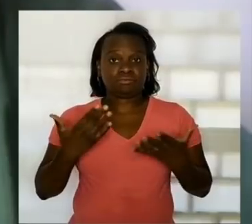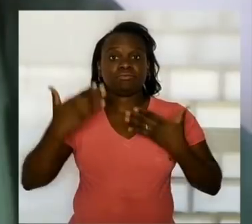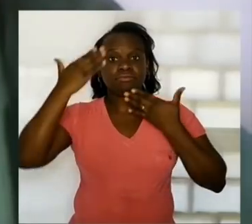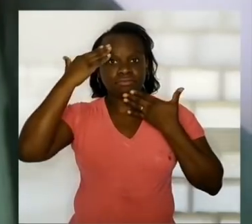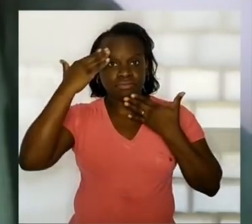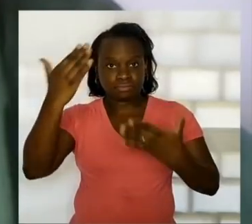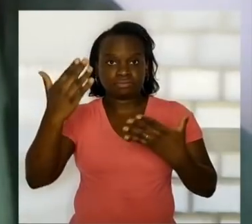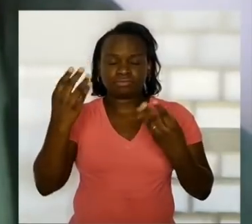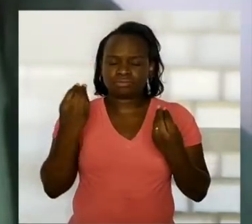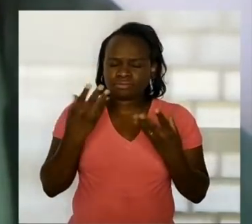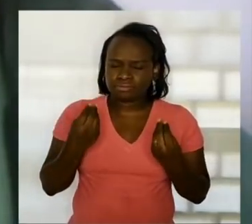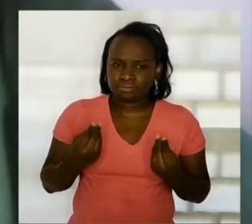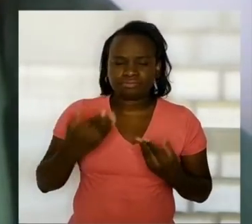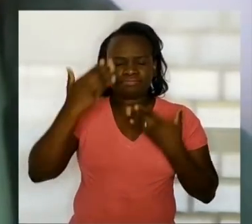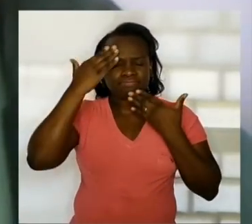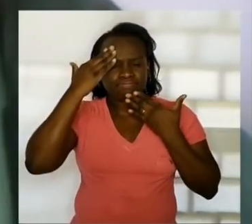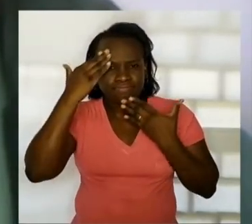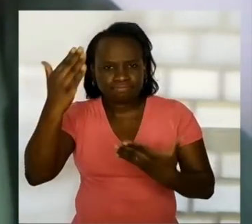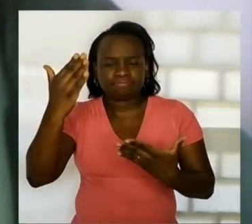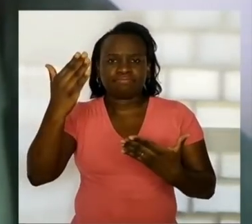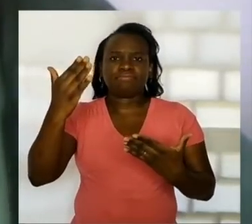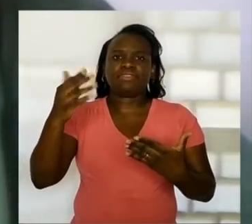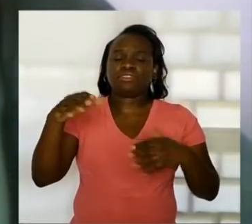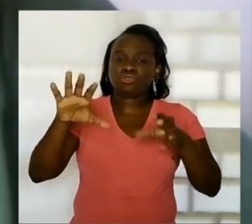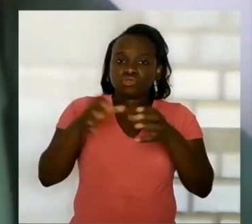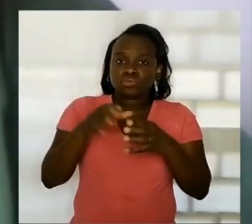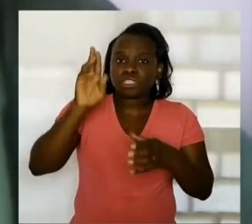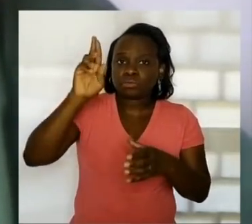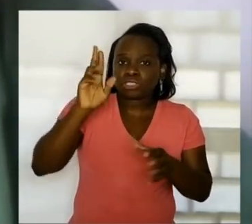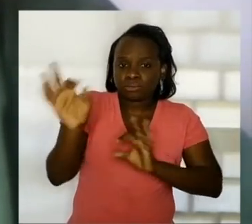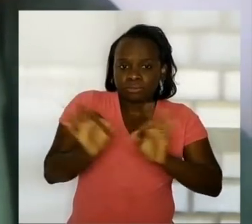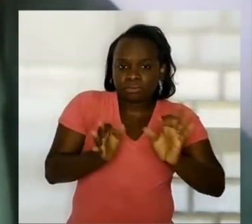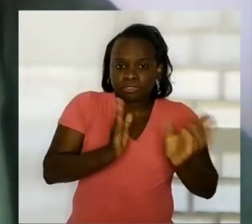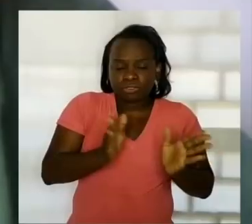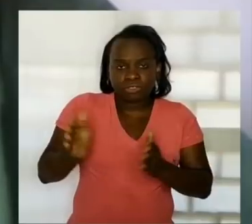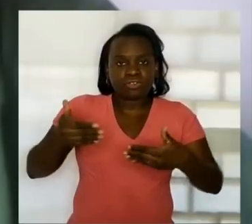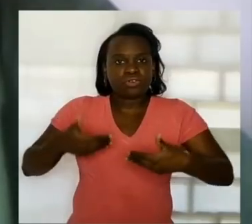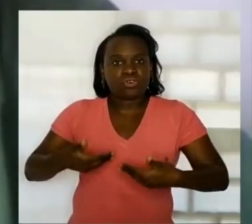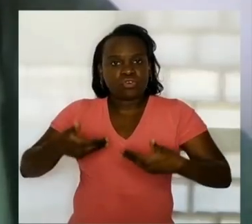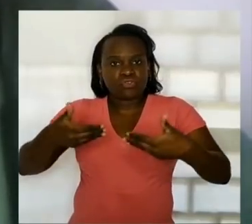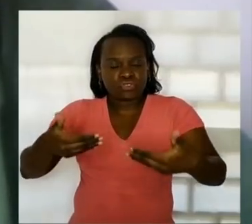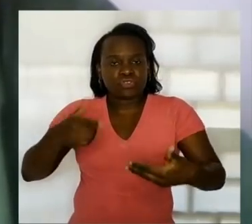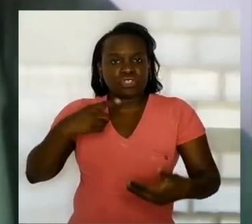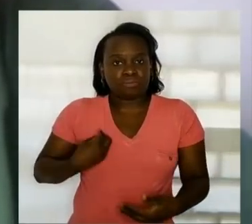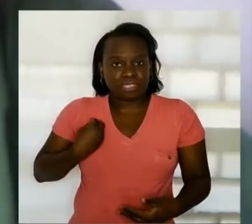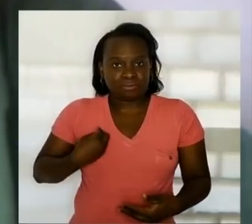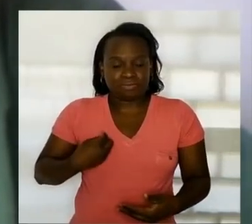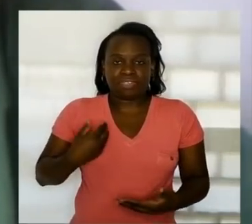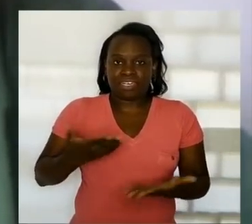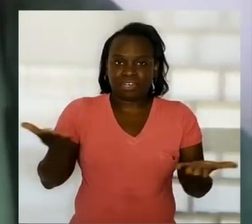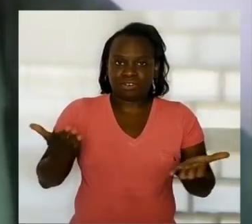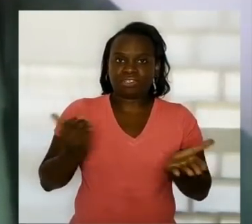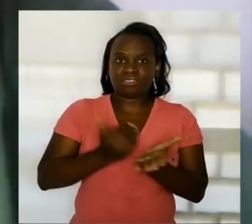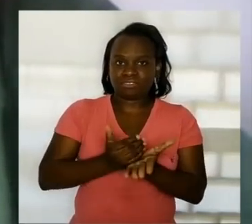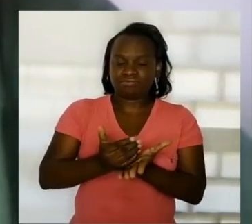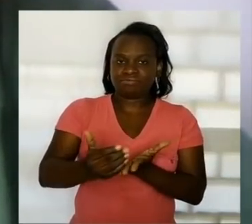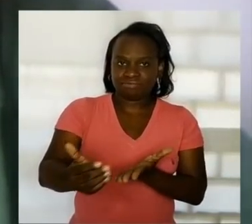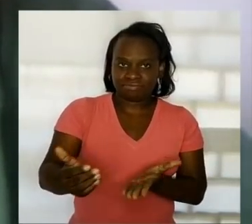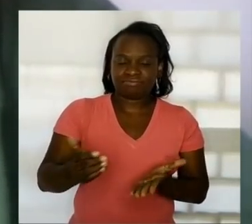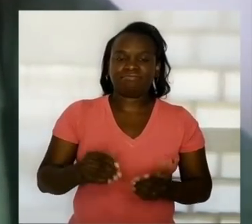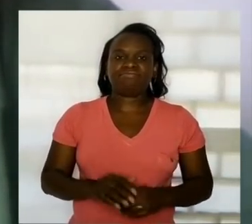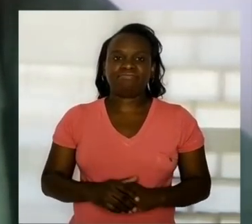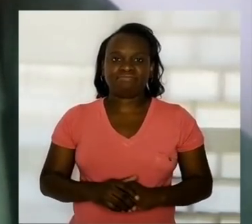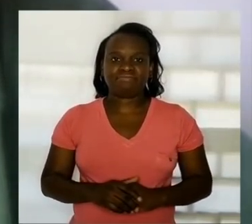Eu gostaria de agradecer profundamente os organizadores pelo convite para participar dessa mesa